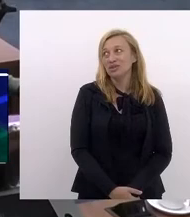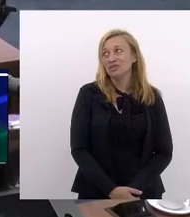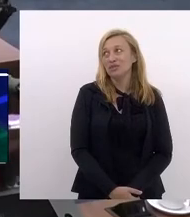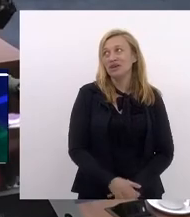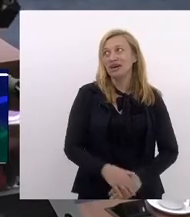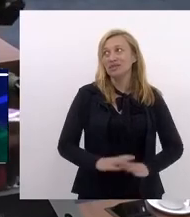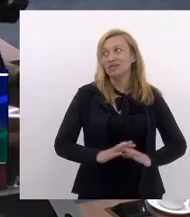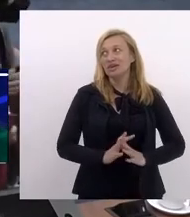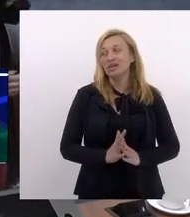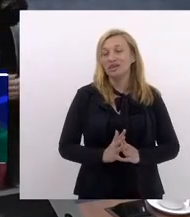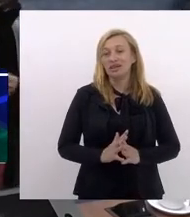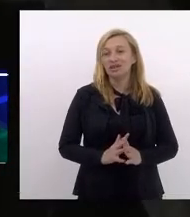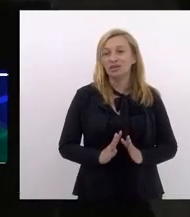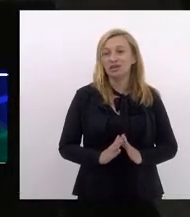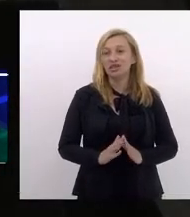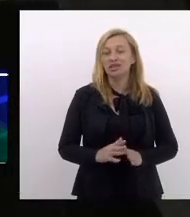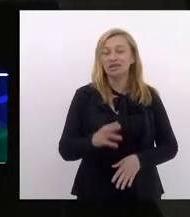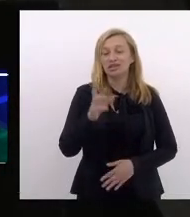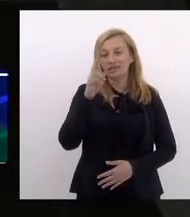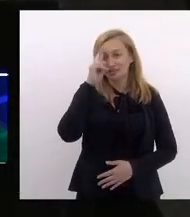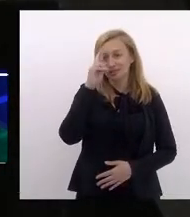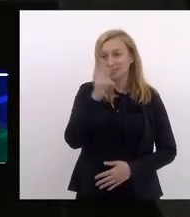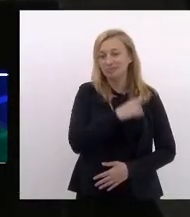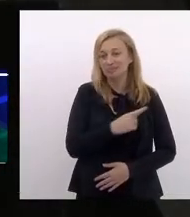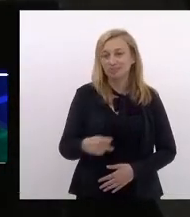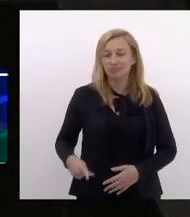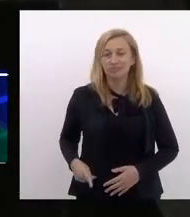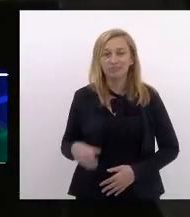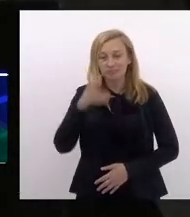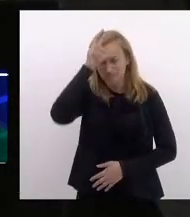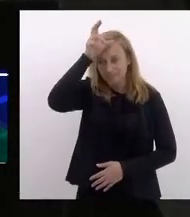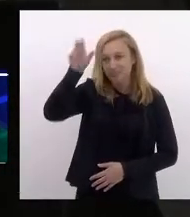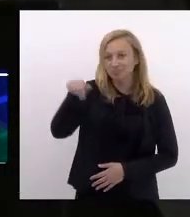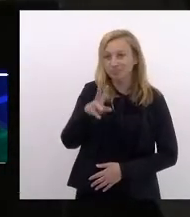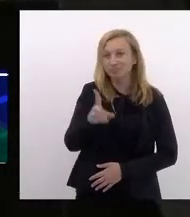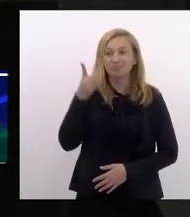Senhora presidente, deputada Tia Ju,